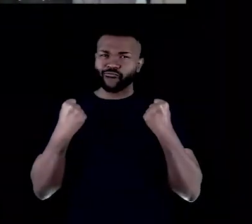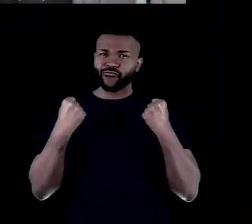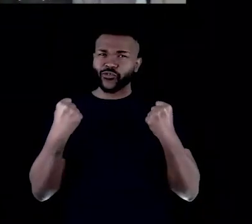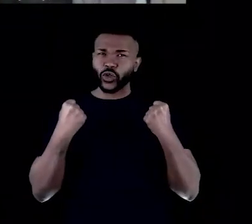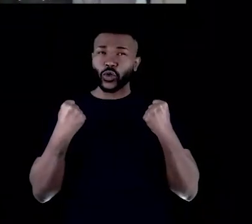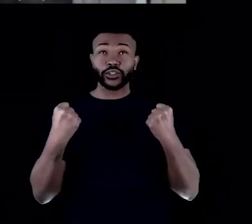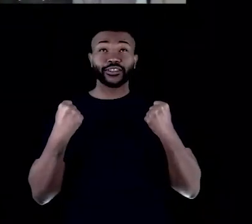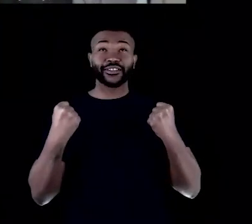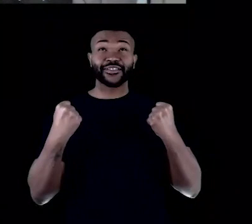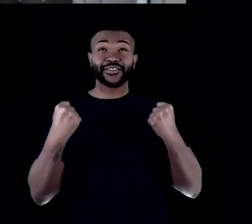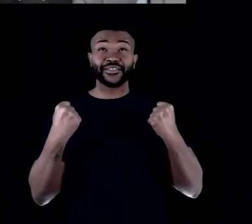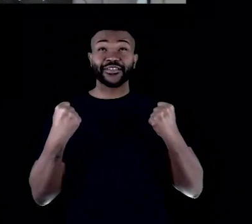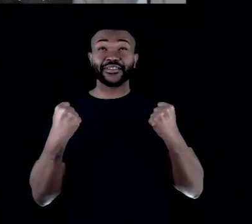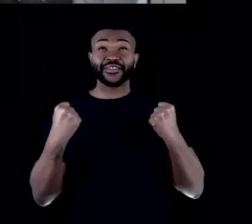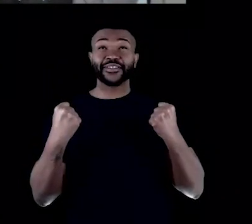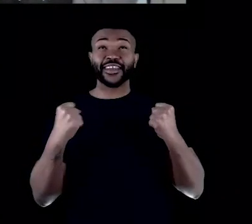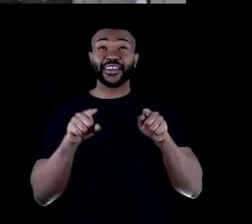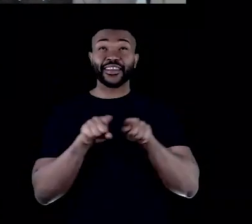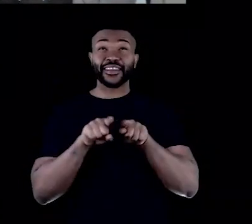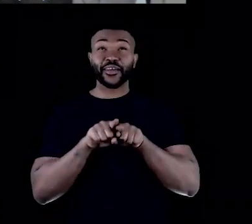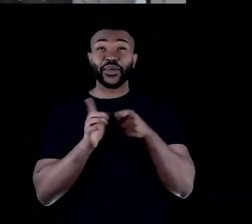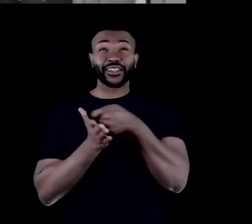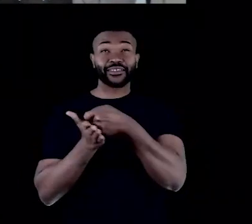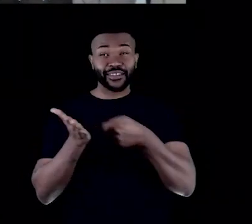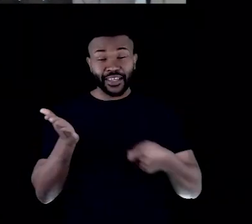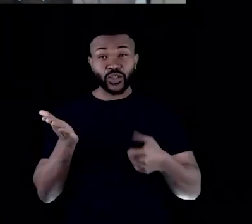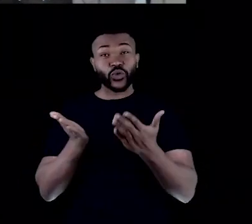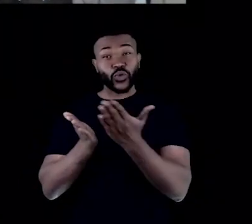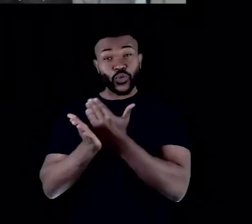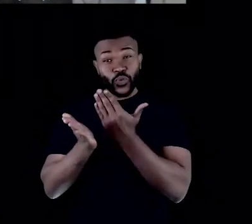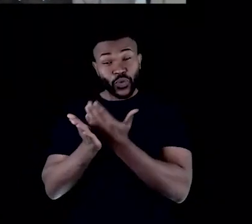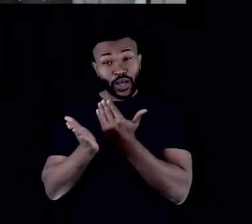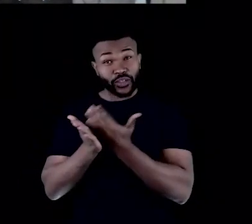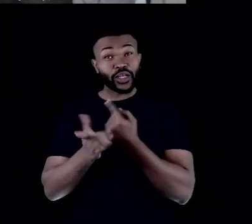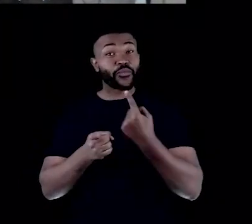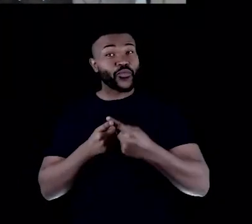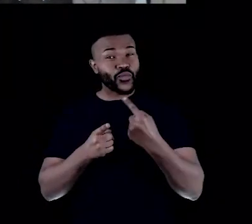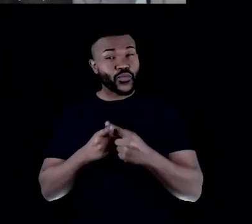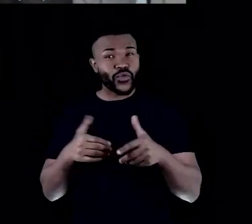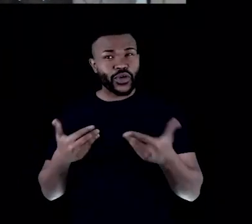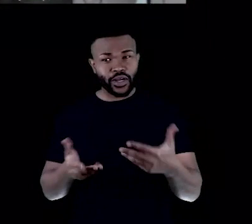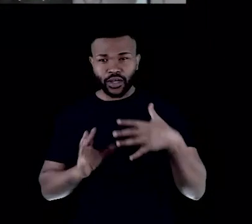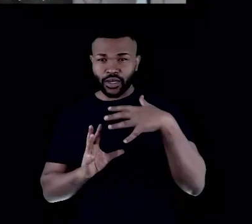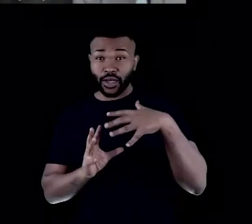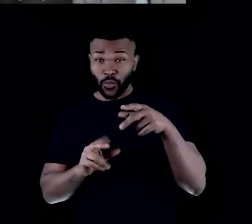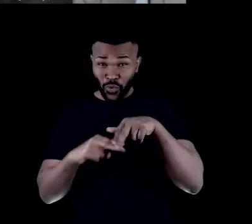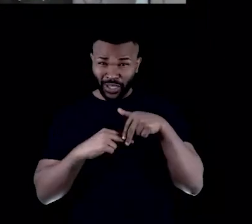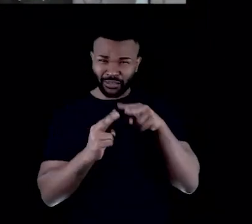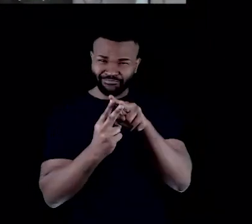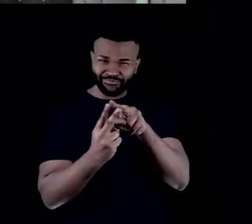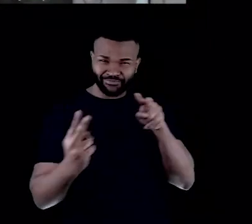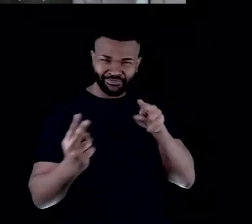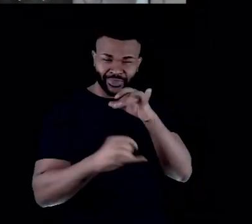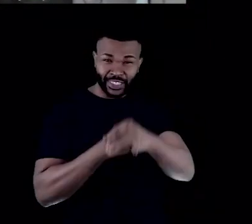assim, ele também brinca com a posição do texto na página, porque com o